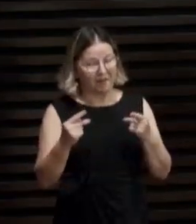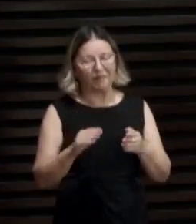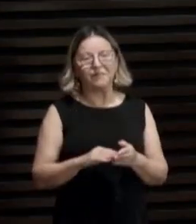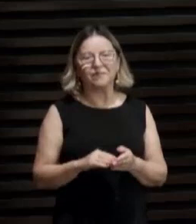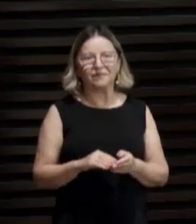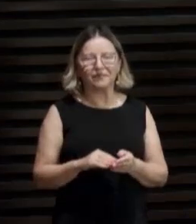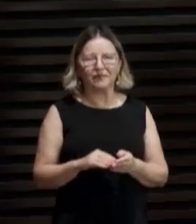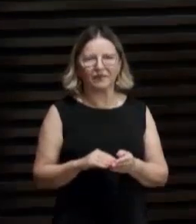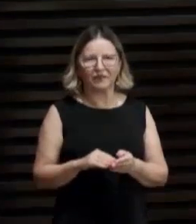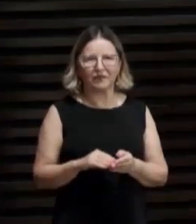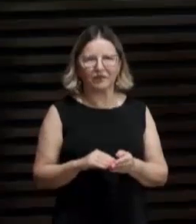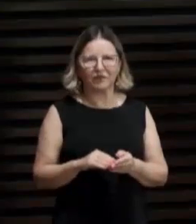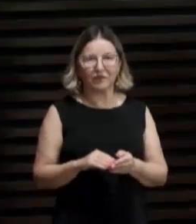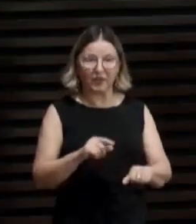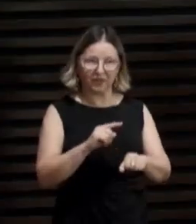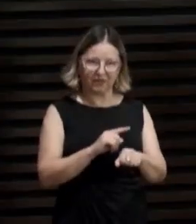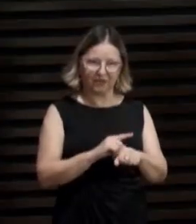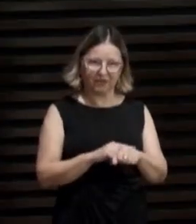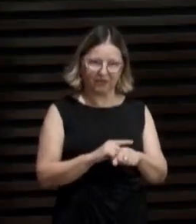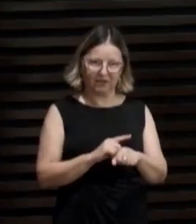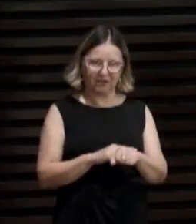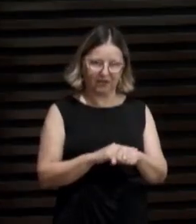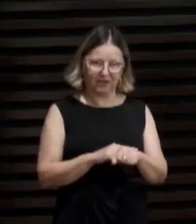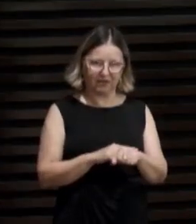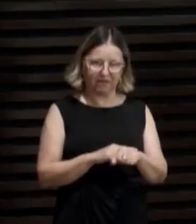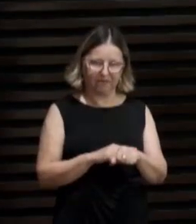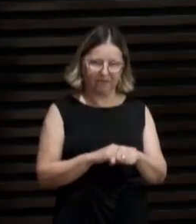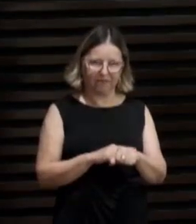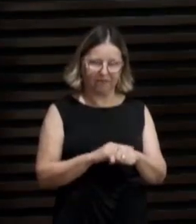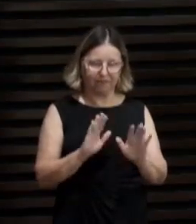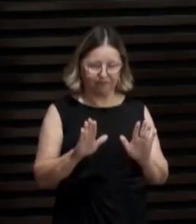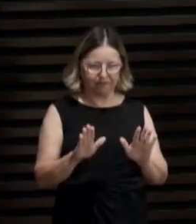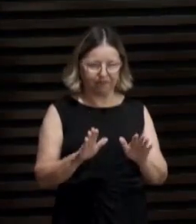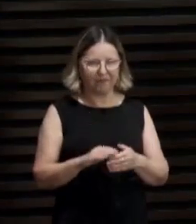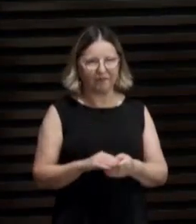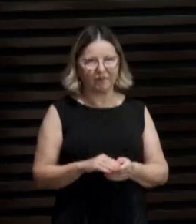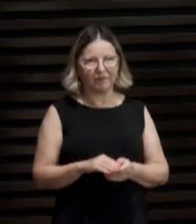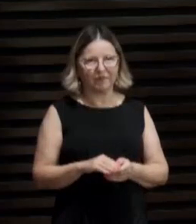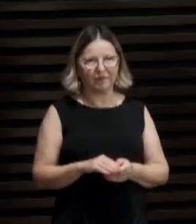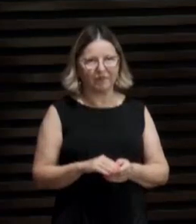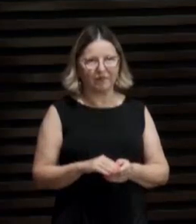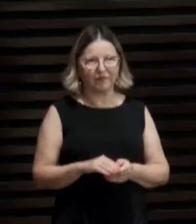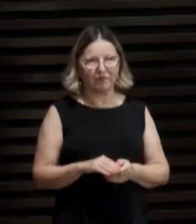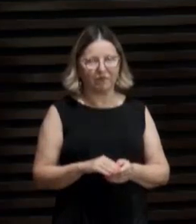olha, no momento, primeiro ele ordena, veja bem, para quem ele ordena isso?